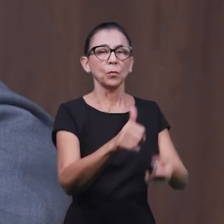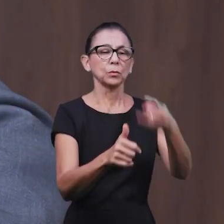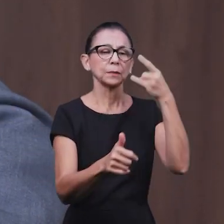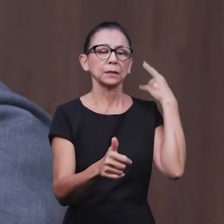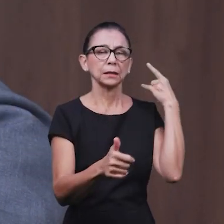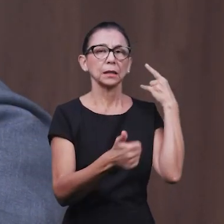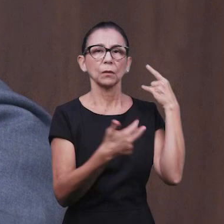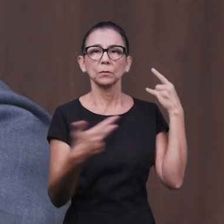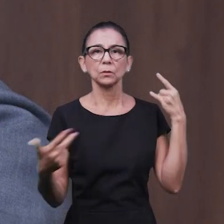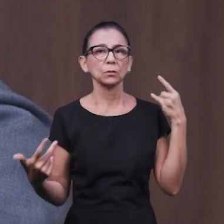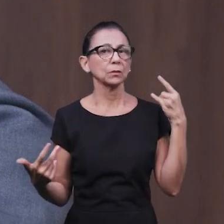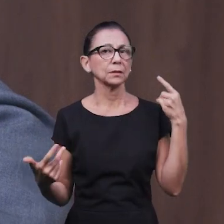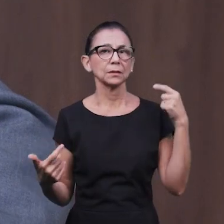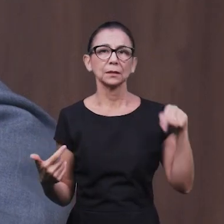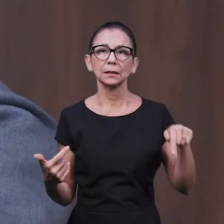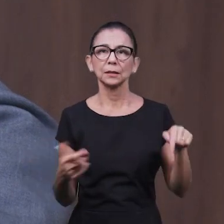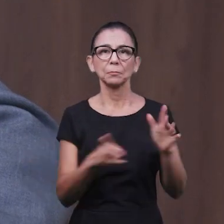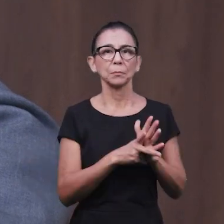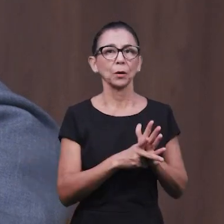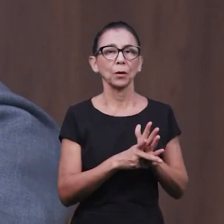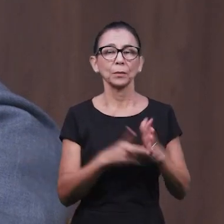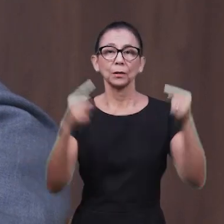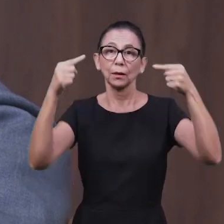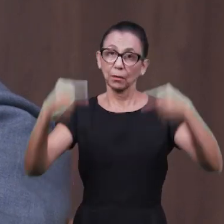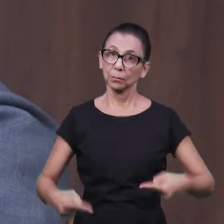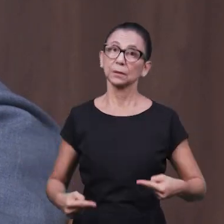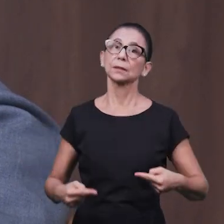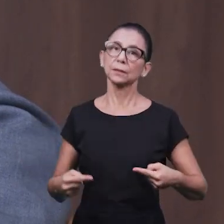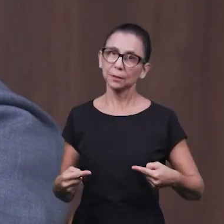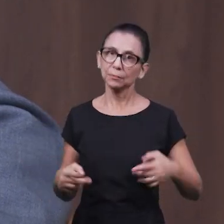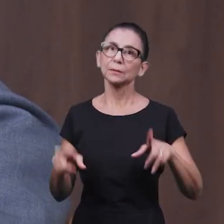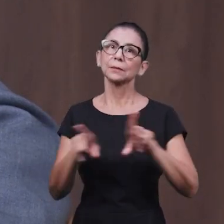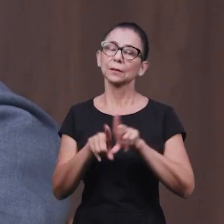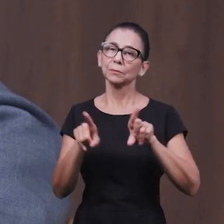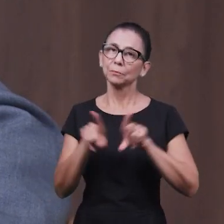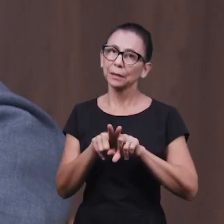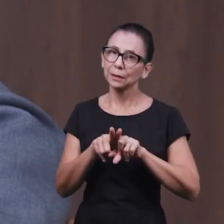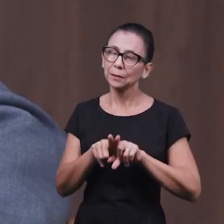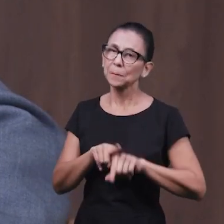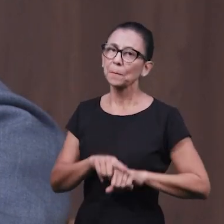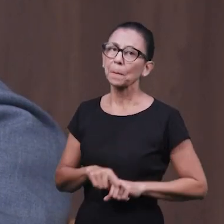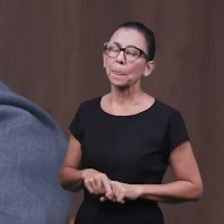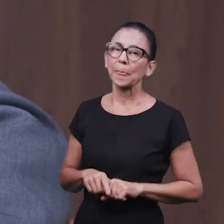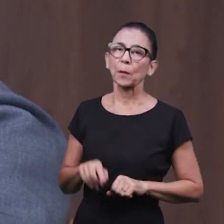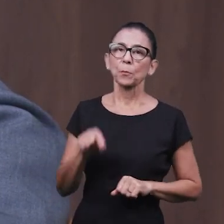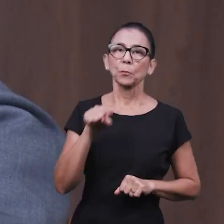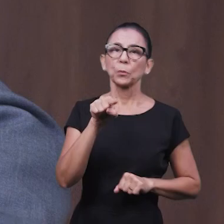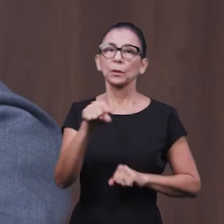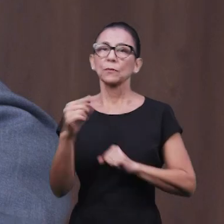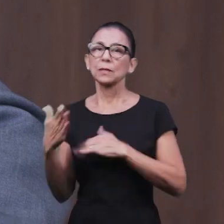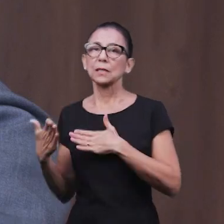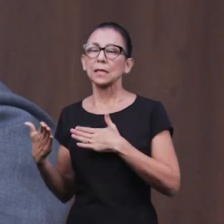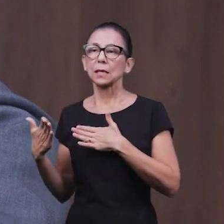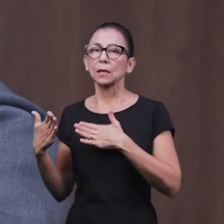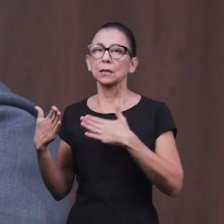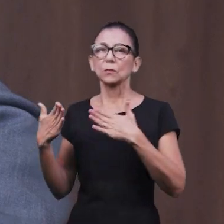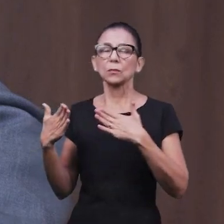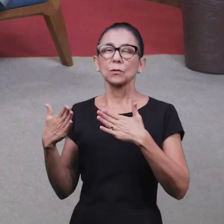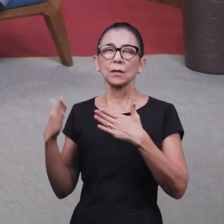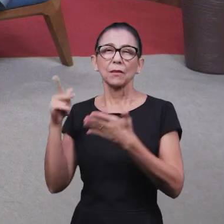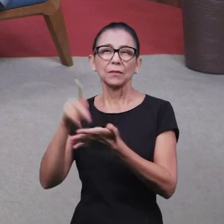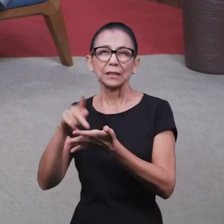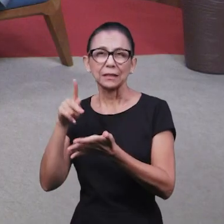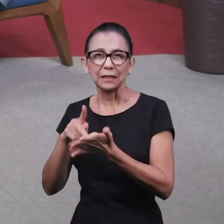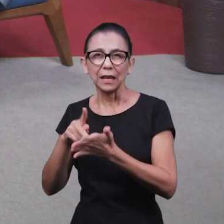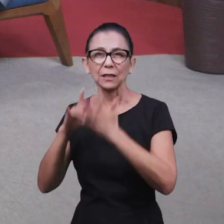vida presente. Então isso também é uma oposição, porque leva o homem a se desviar dos objetivos do